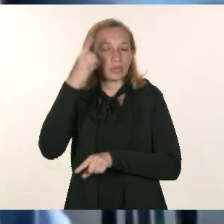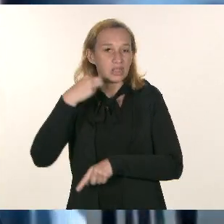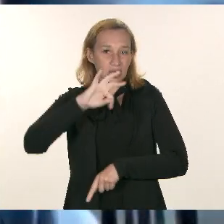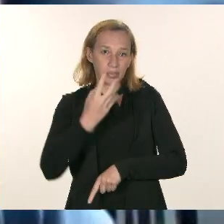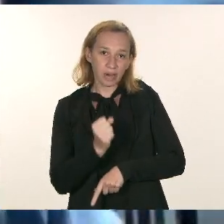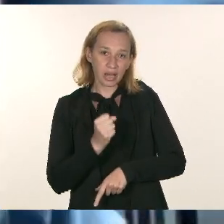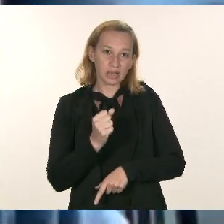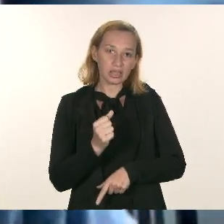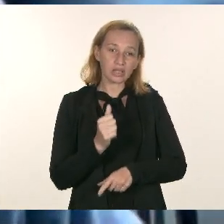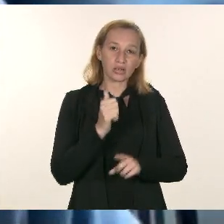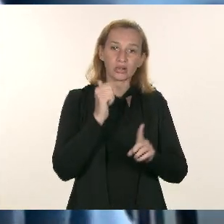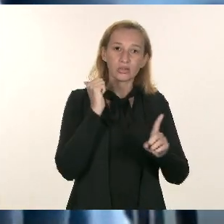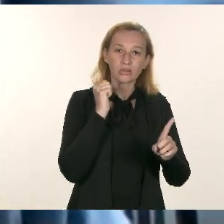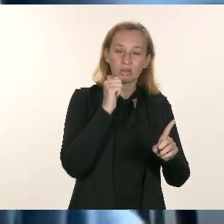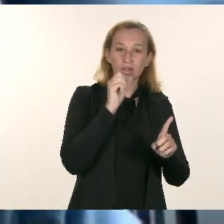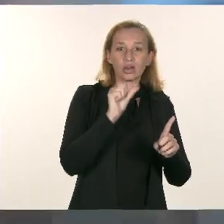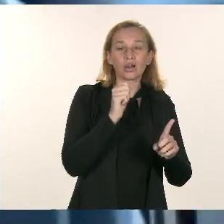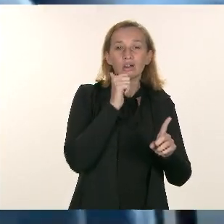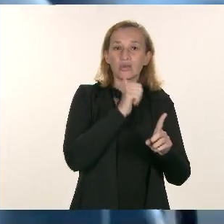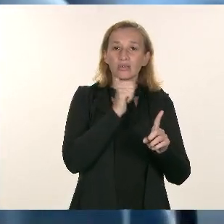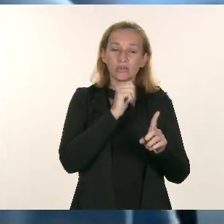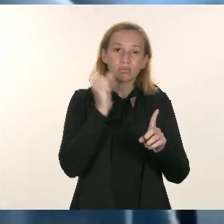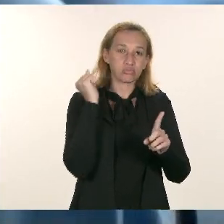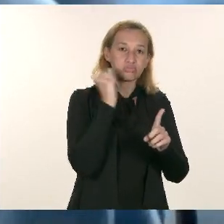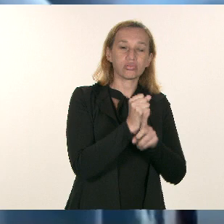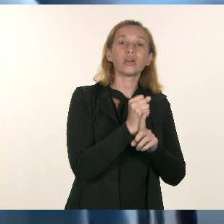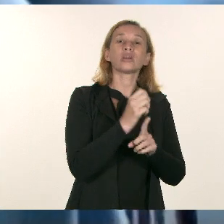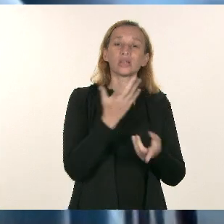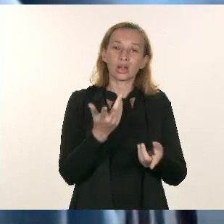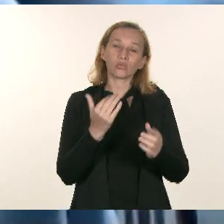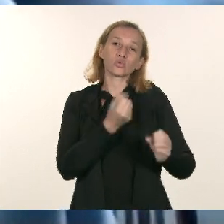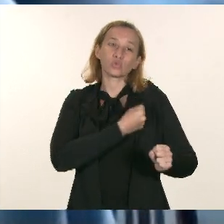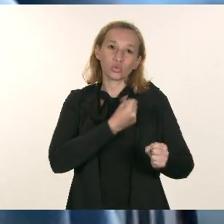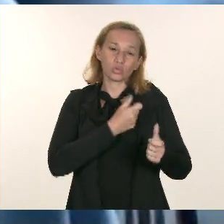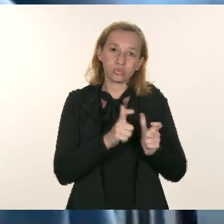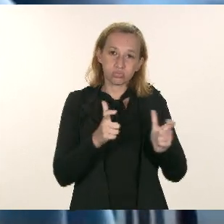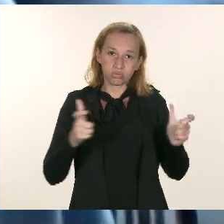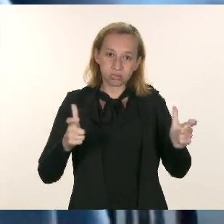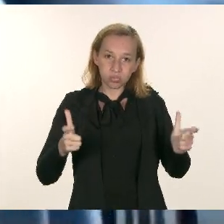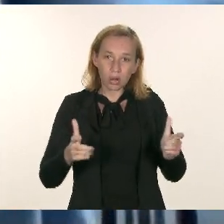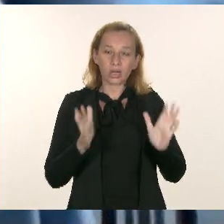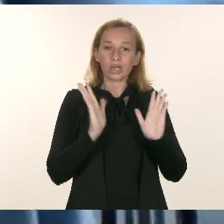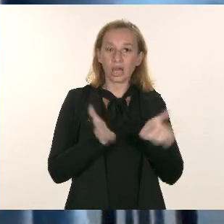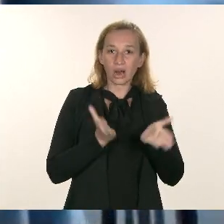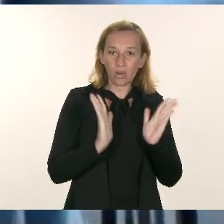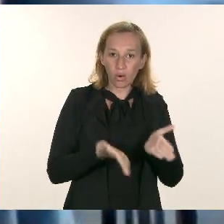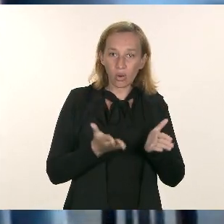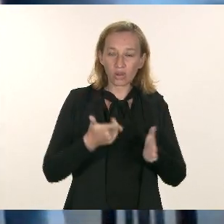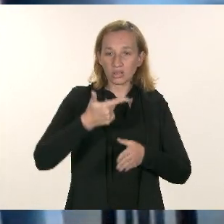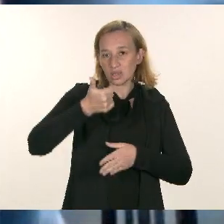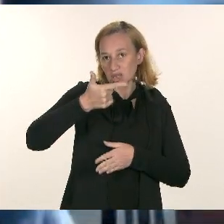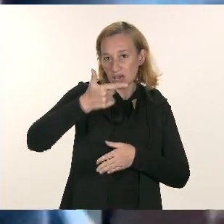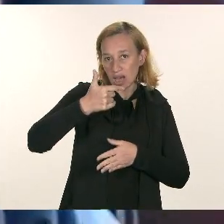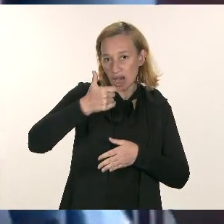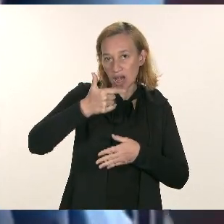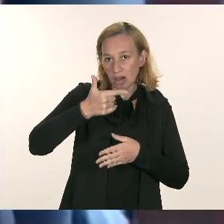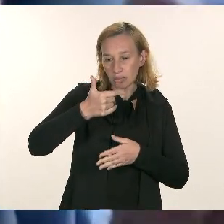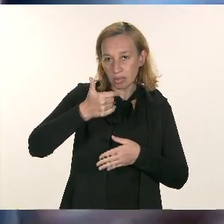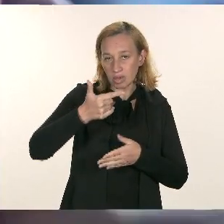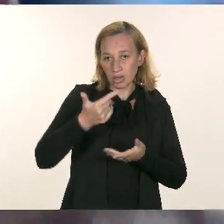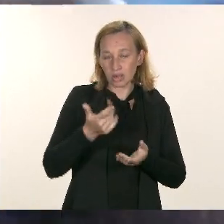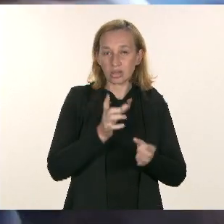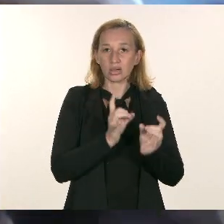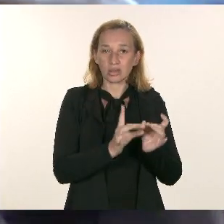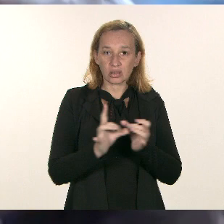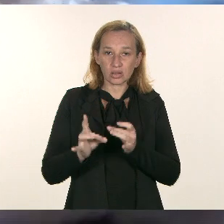com essa liberação de armas que se pretende, espero que o Congresso pare essa loucura, alguns países